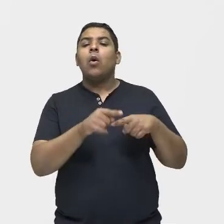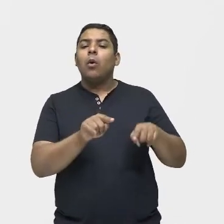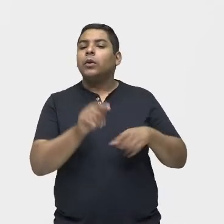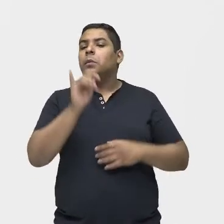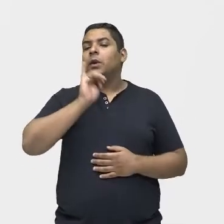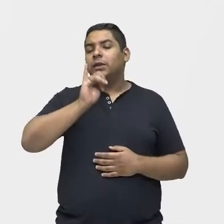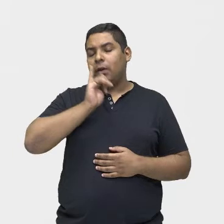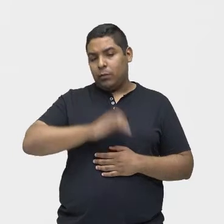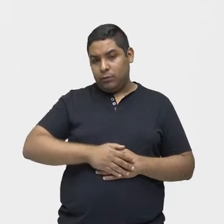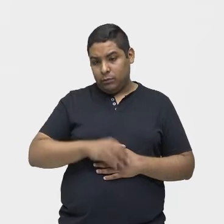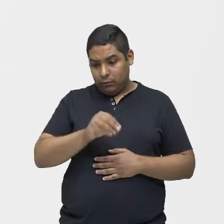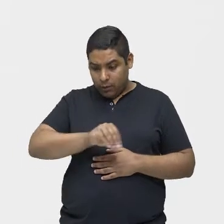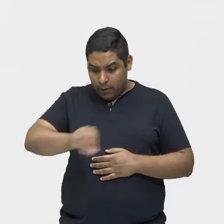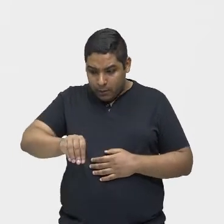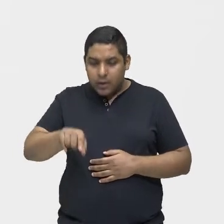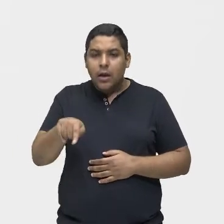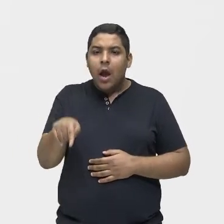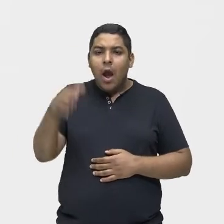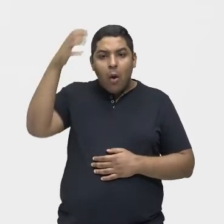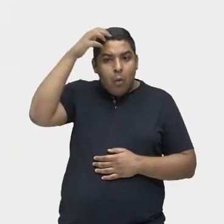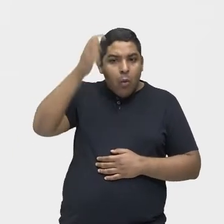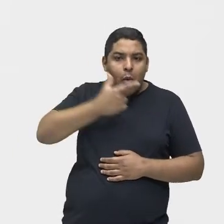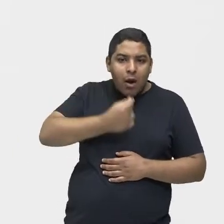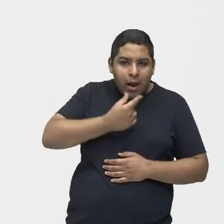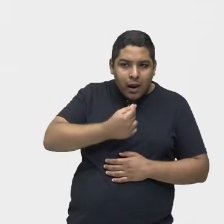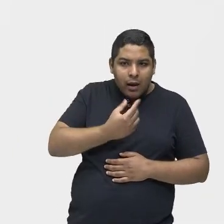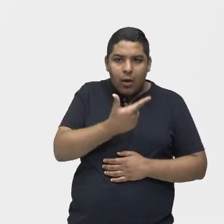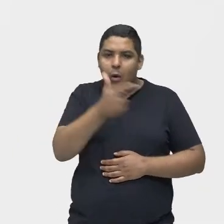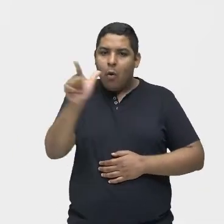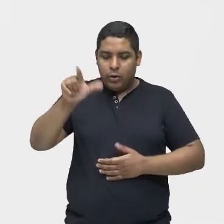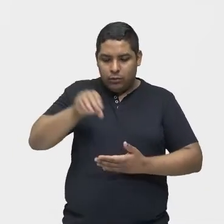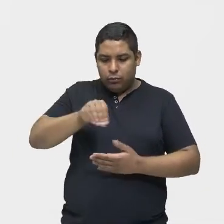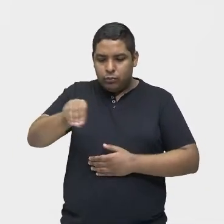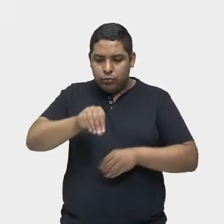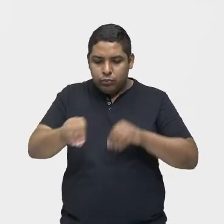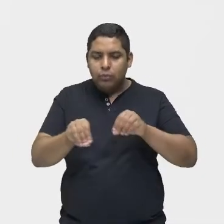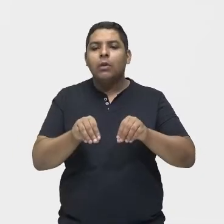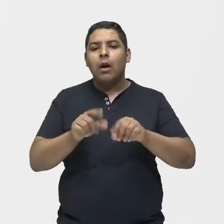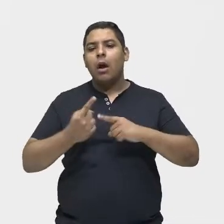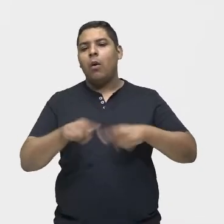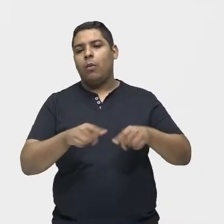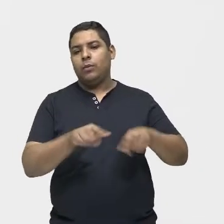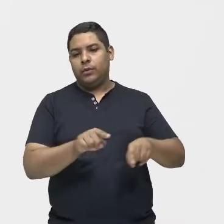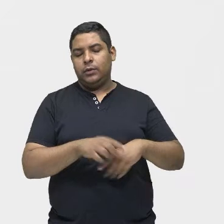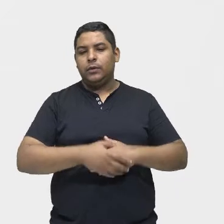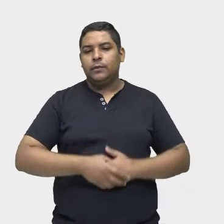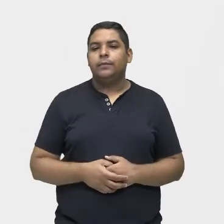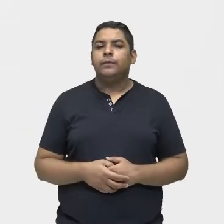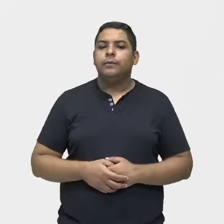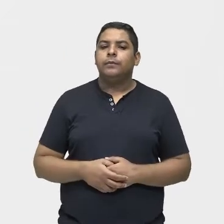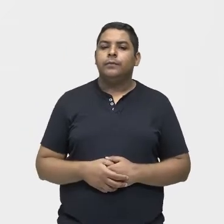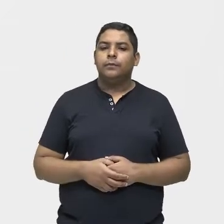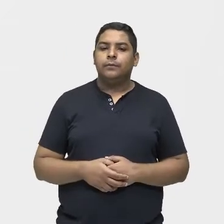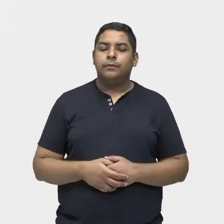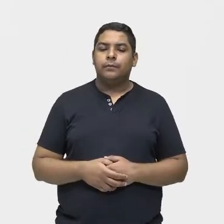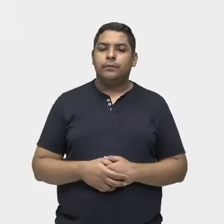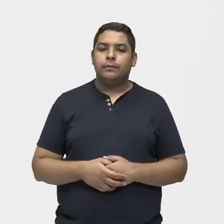né? As formas de sair do cheque. Então, na fuga, o rei pode escapar, movendo-se para casas que não estão